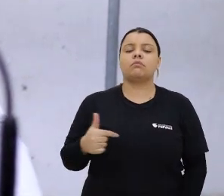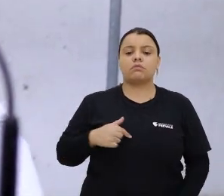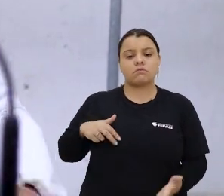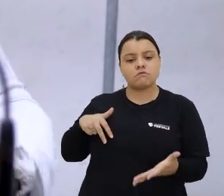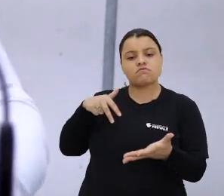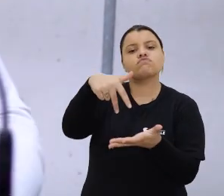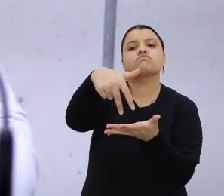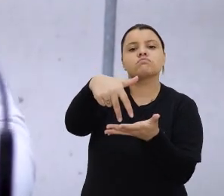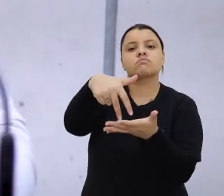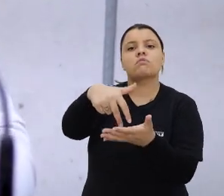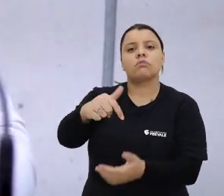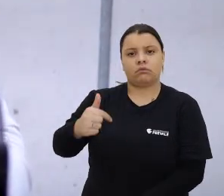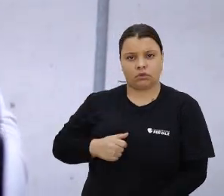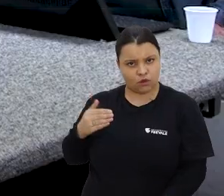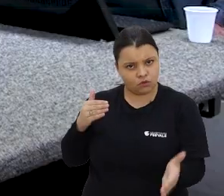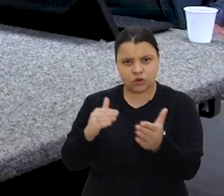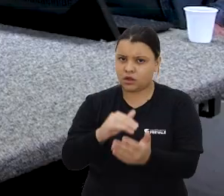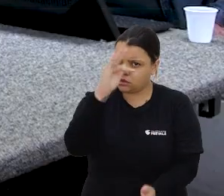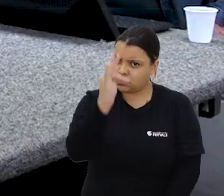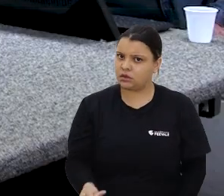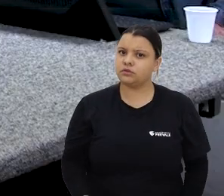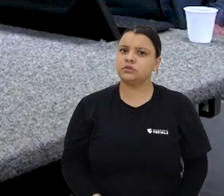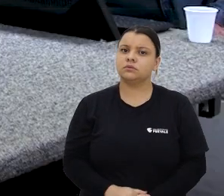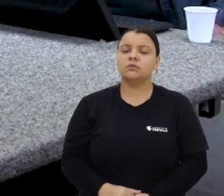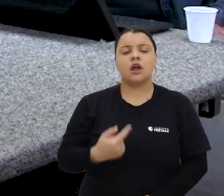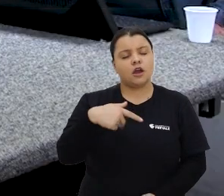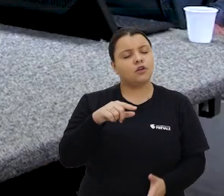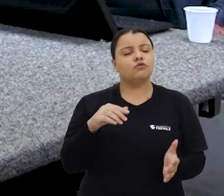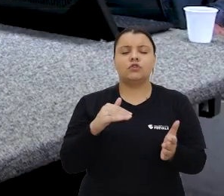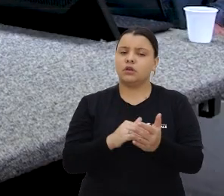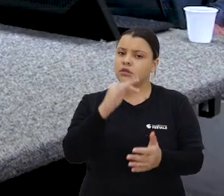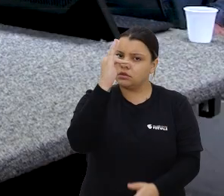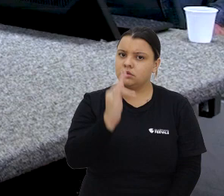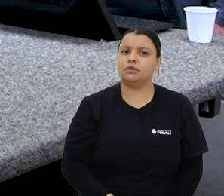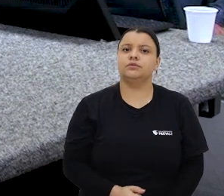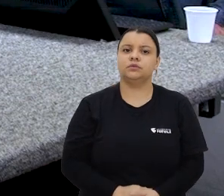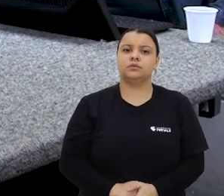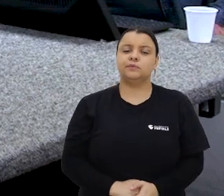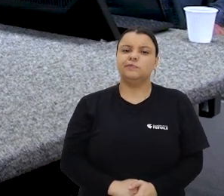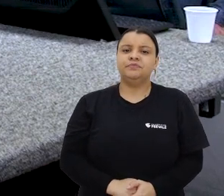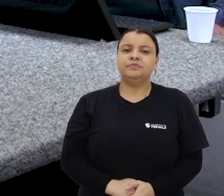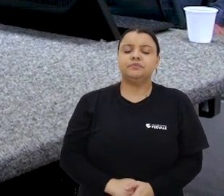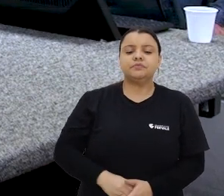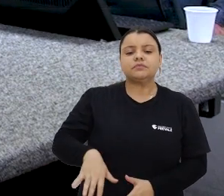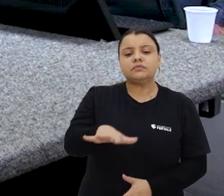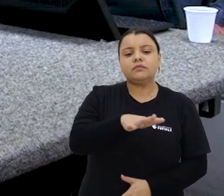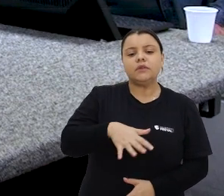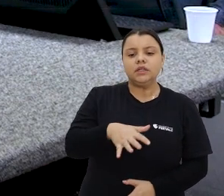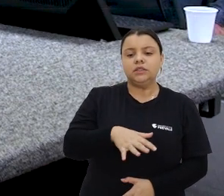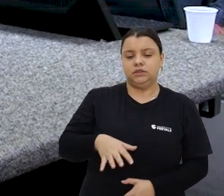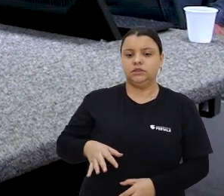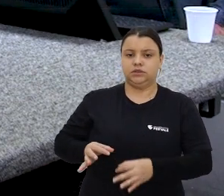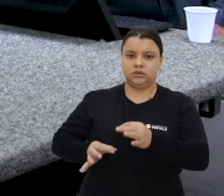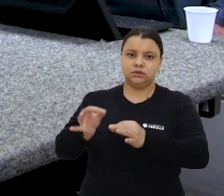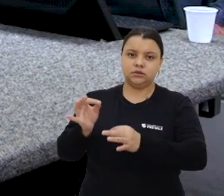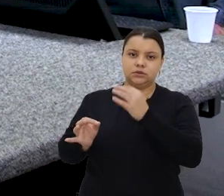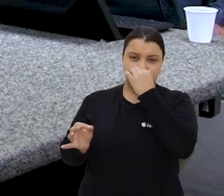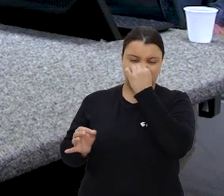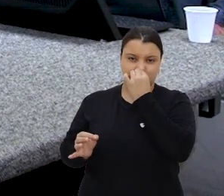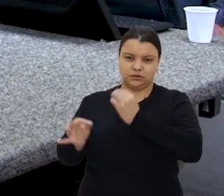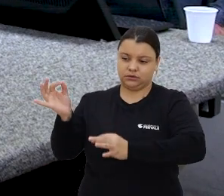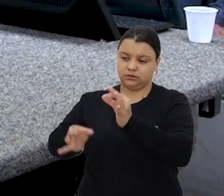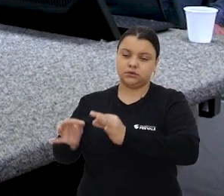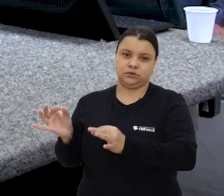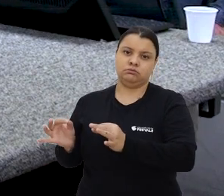vou levar essa história até o final. E levei a história até o final. Na esfera civil, na esfera criminal,